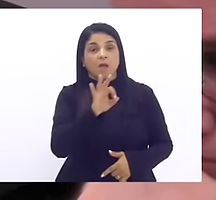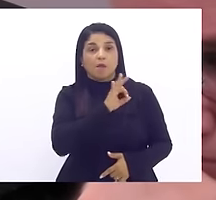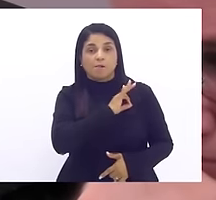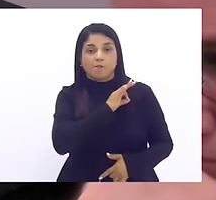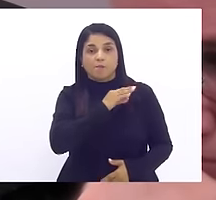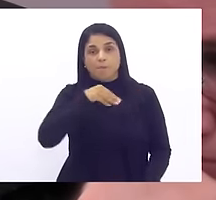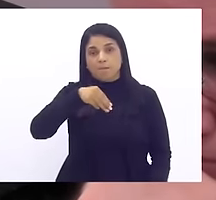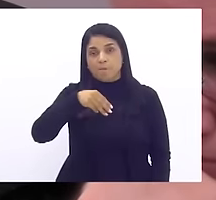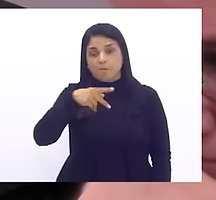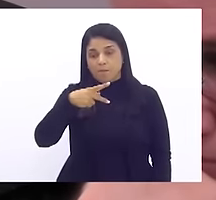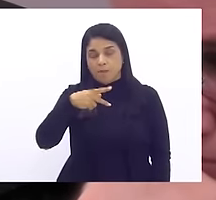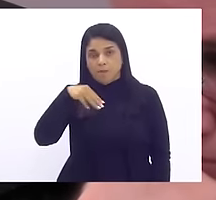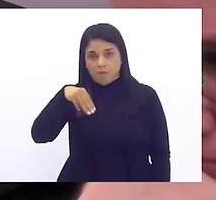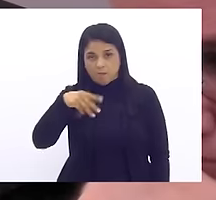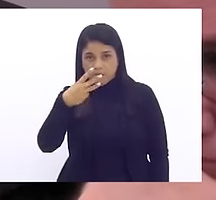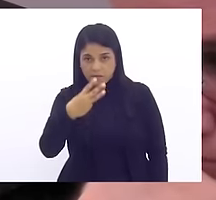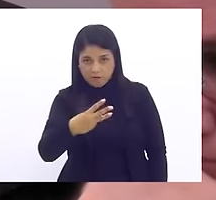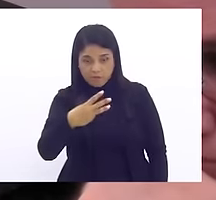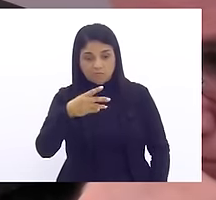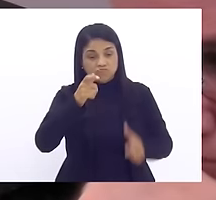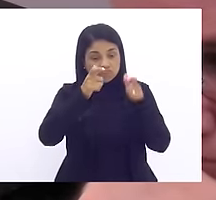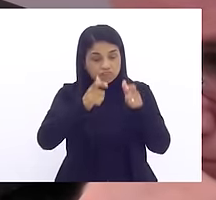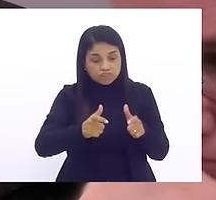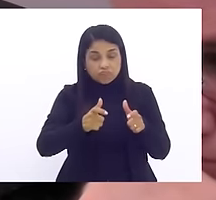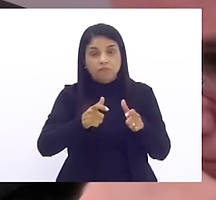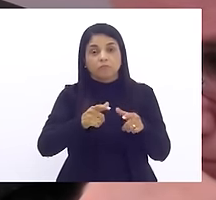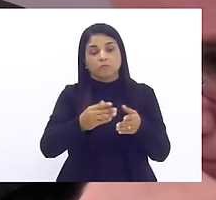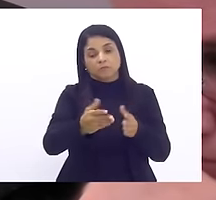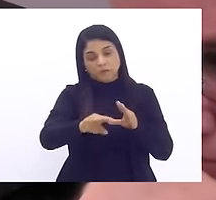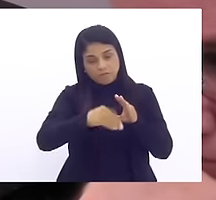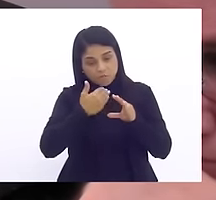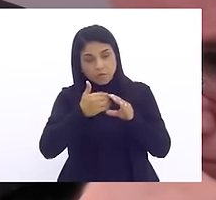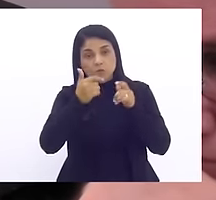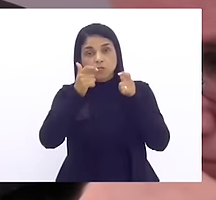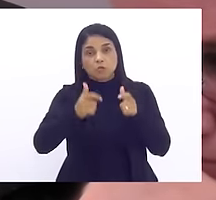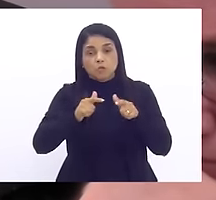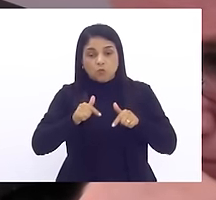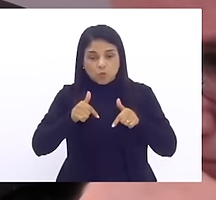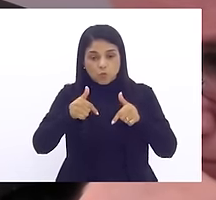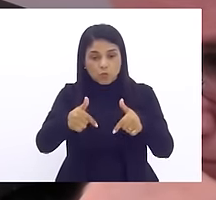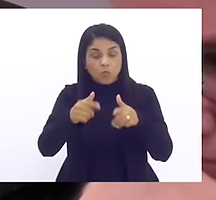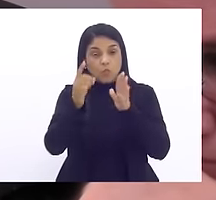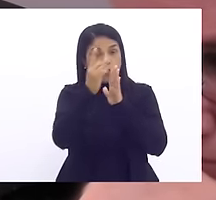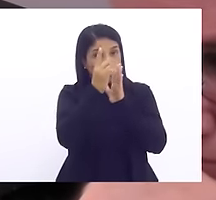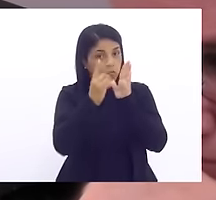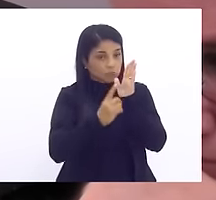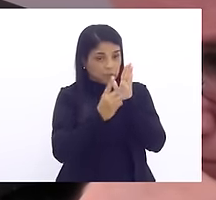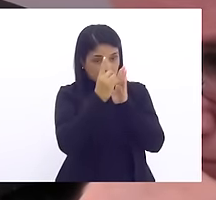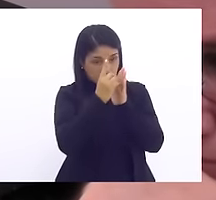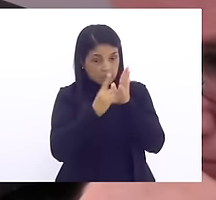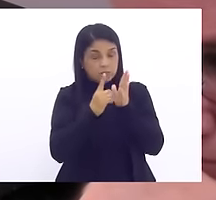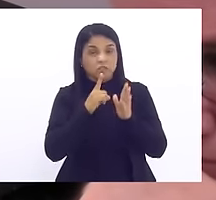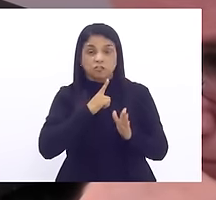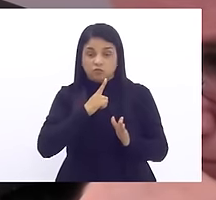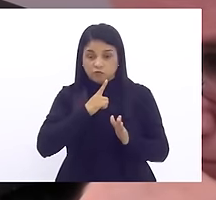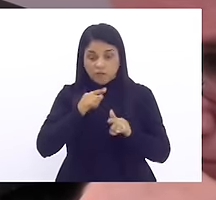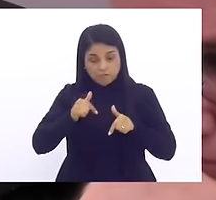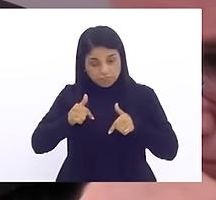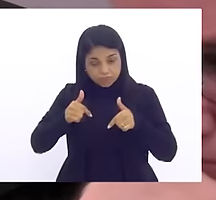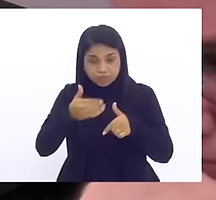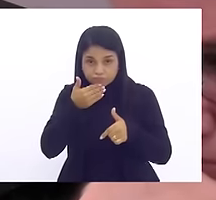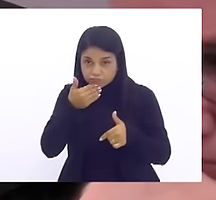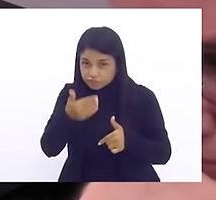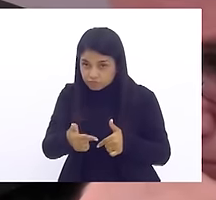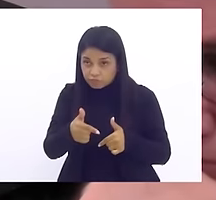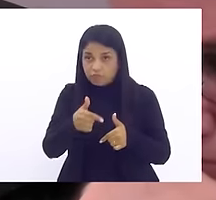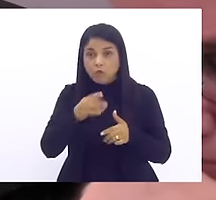CPM envia os locais que vão ser realizadas operações o Detran por si só não se tiver alguma operação que o Detran solicitou